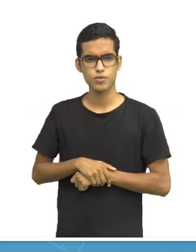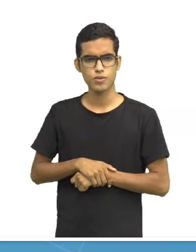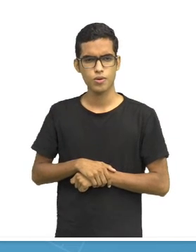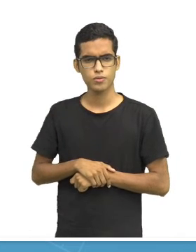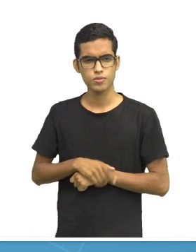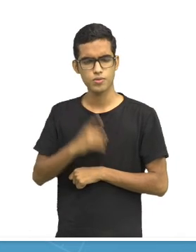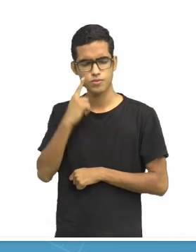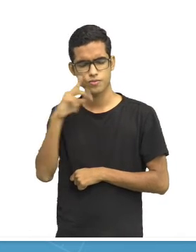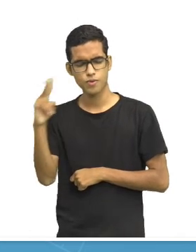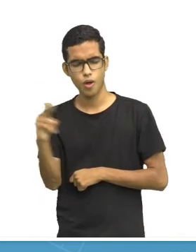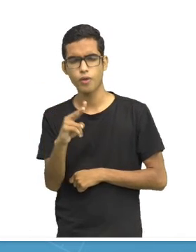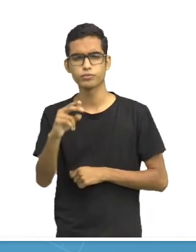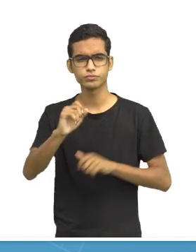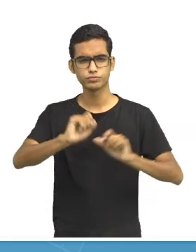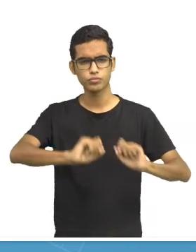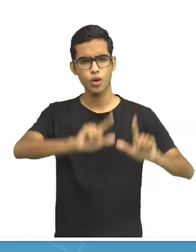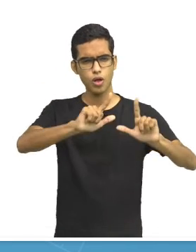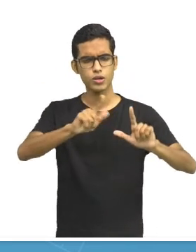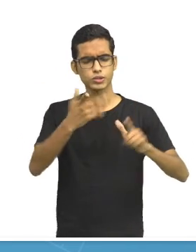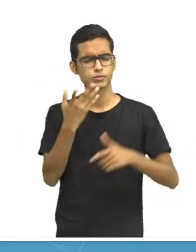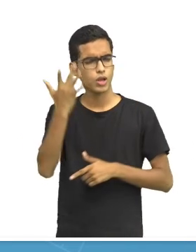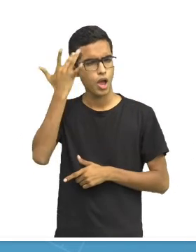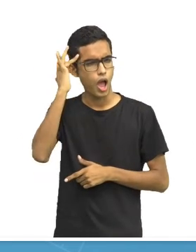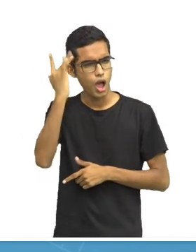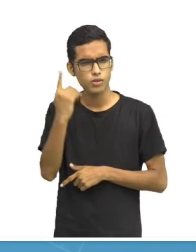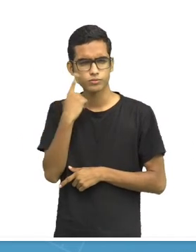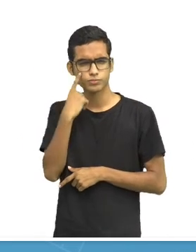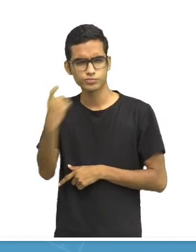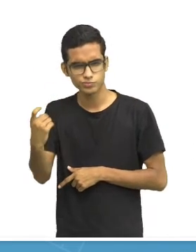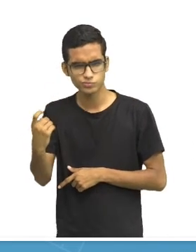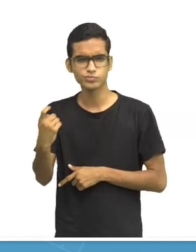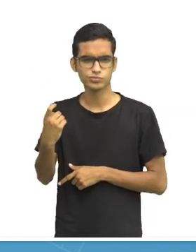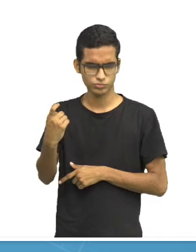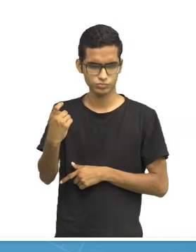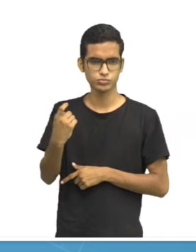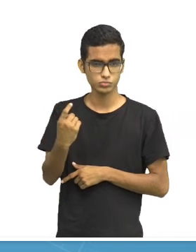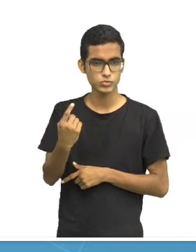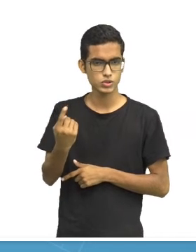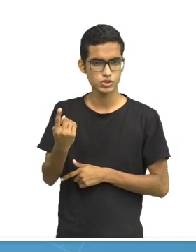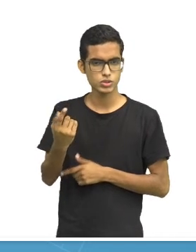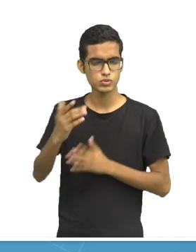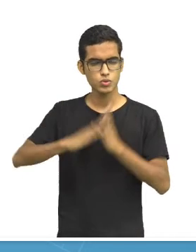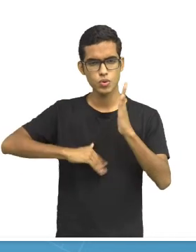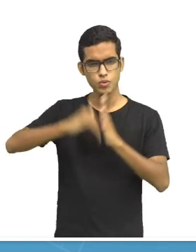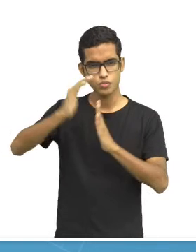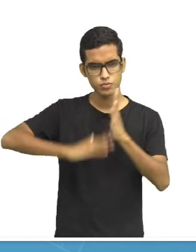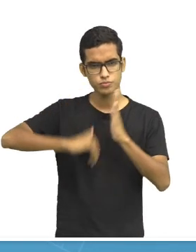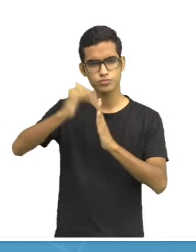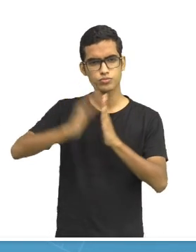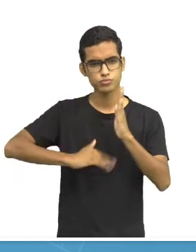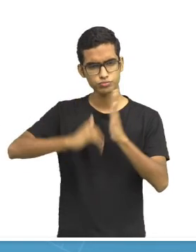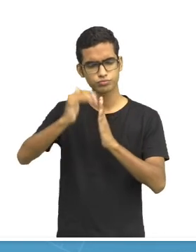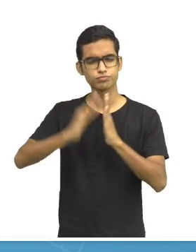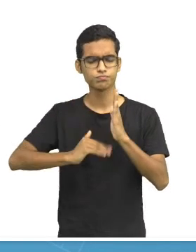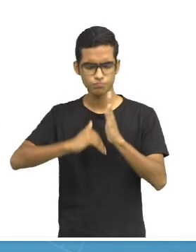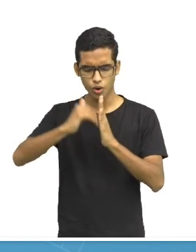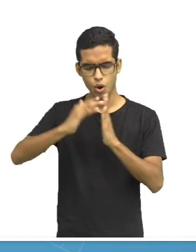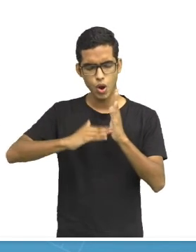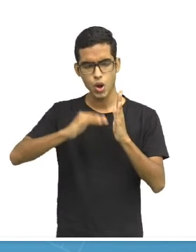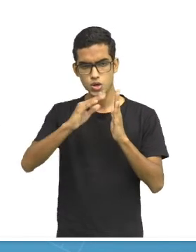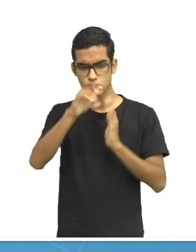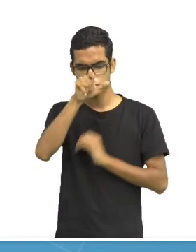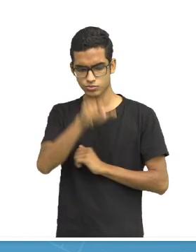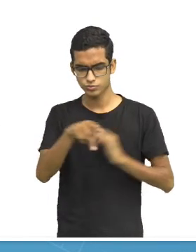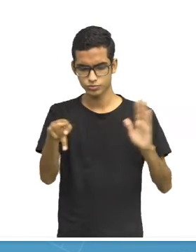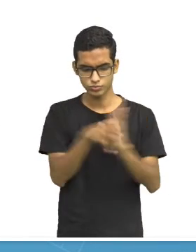eles acharam bem interessante essa forma de pintura de Cézanne. Então, foi a partir daí